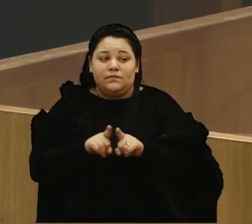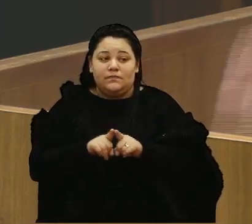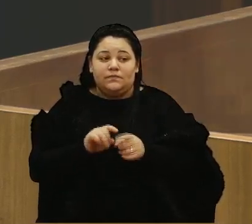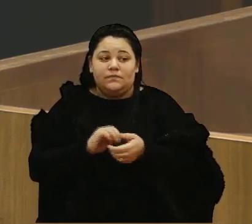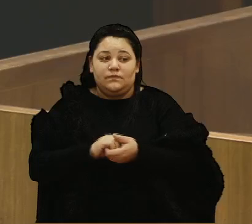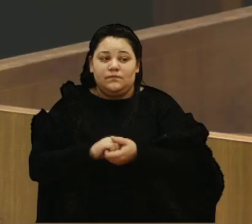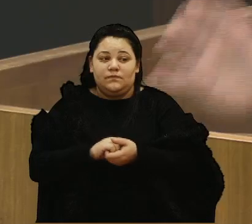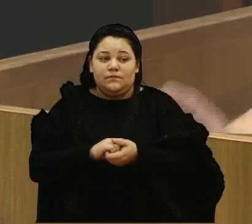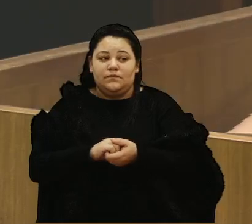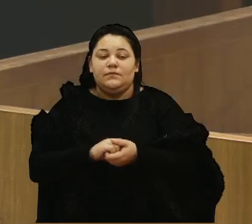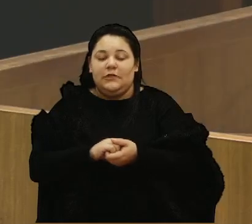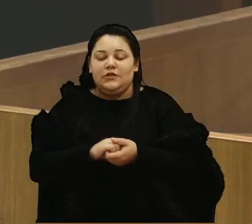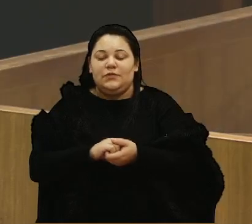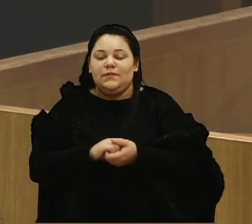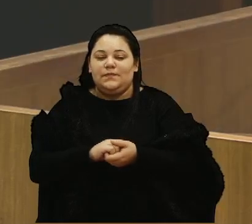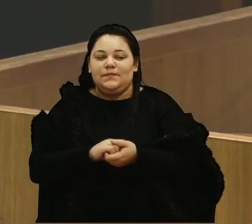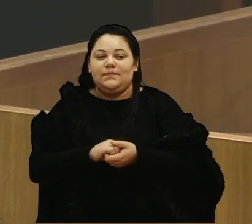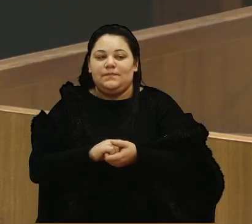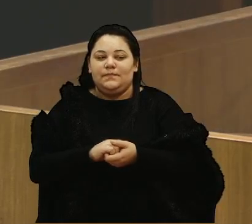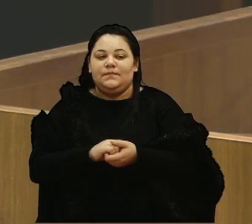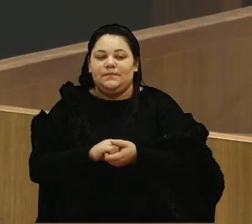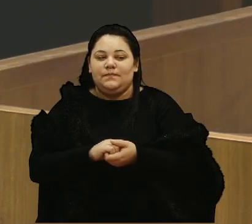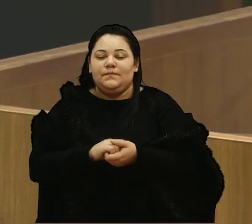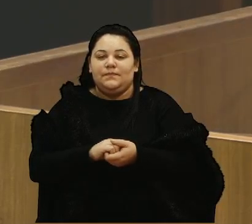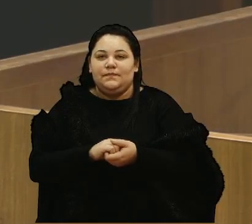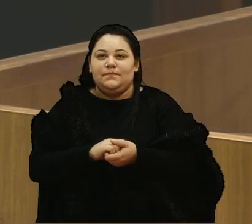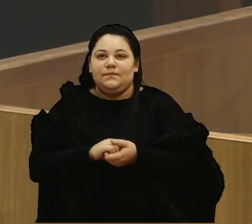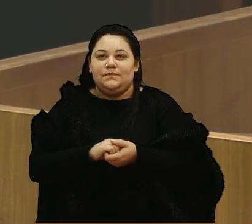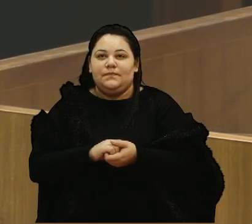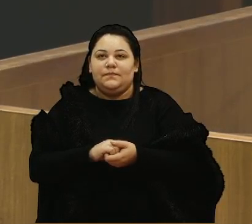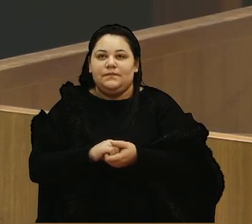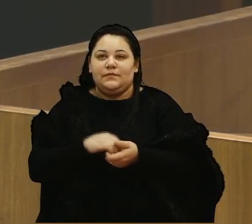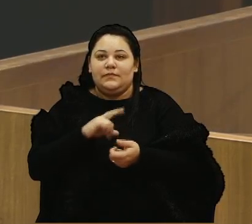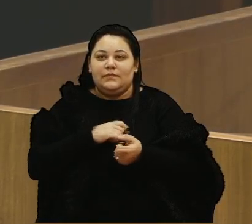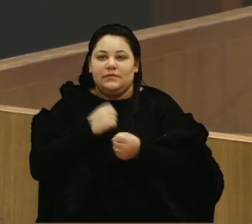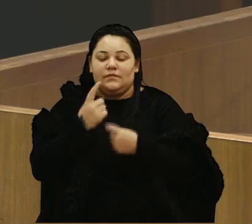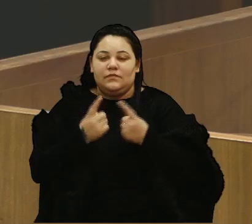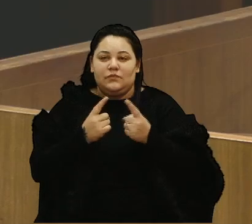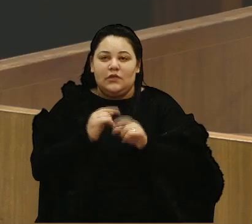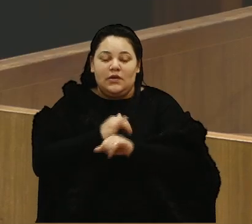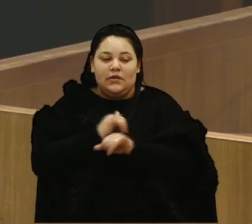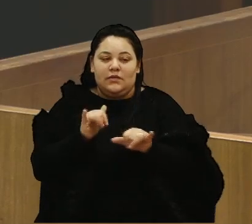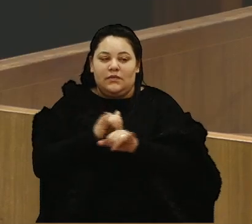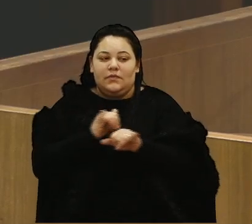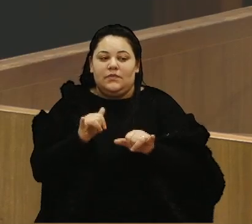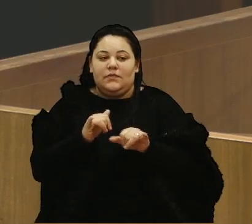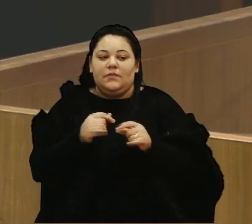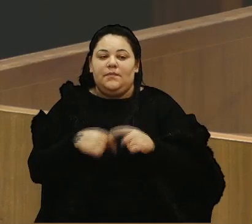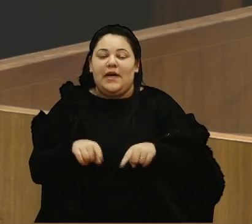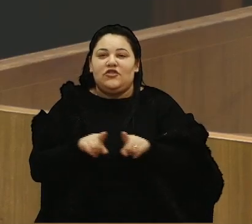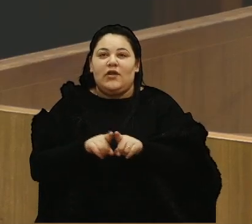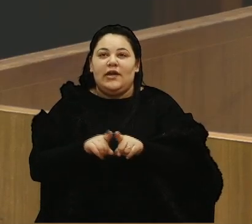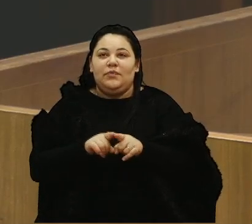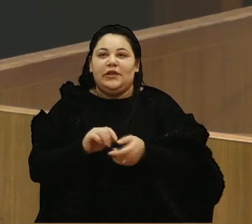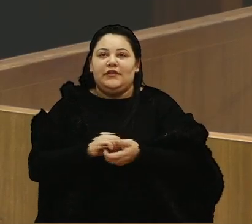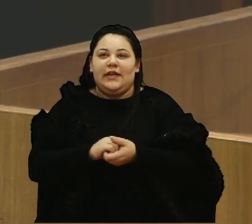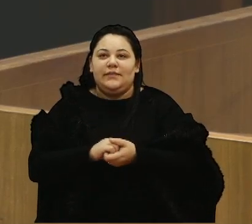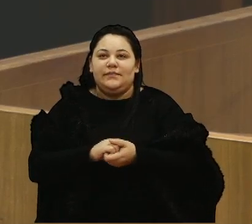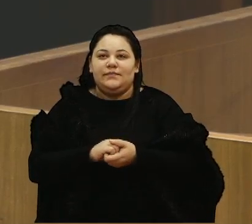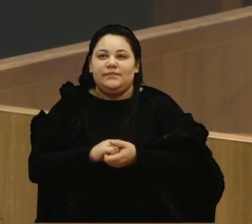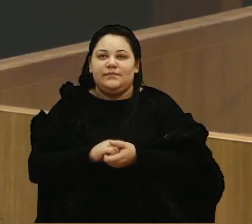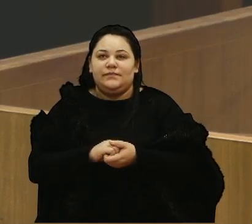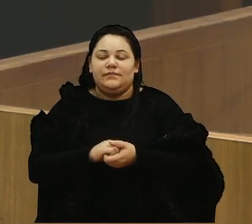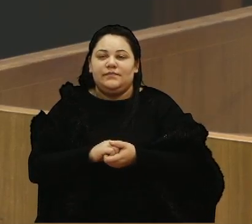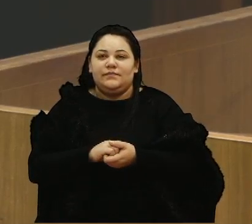isso, trouxe aqui, colegas, dados, e não podia me furtar de trazer novamente a